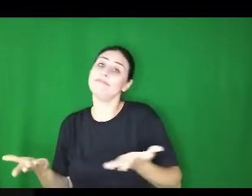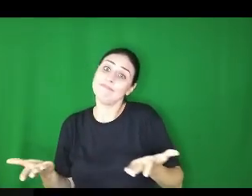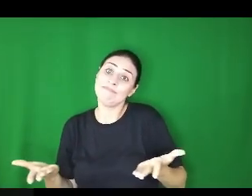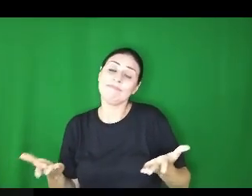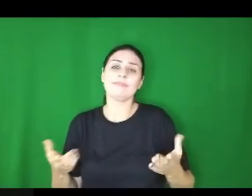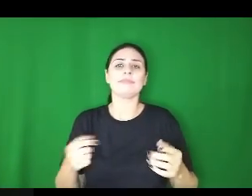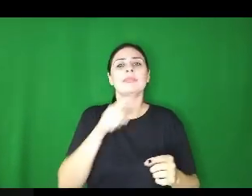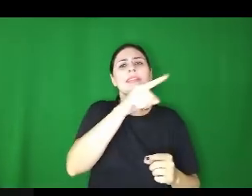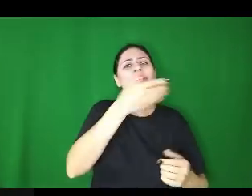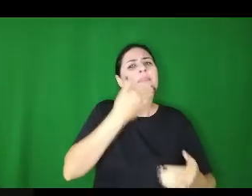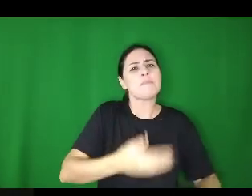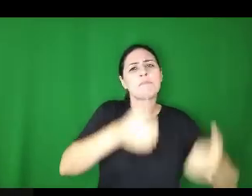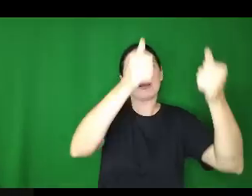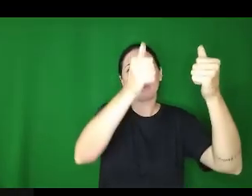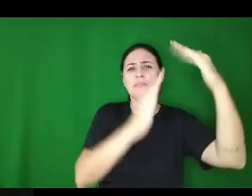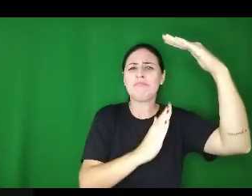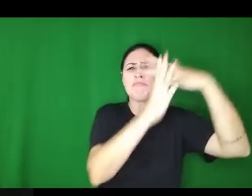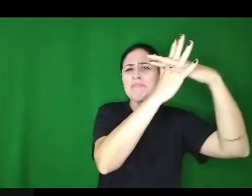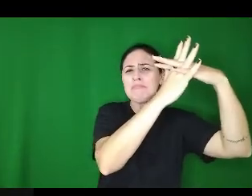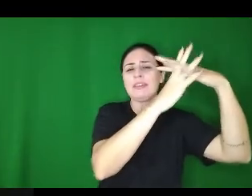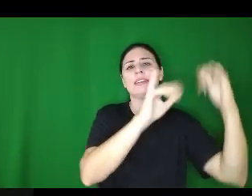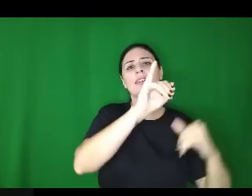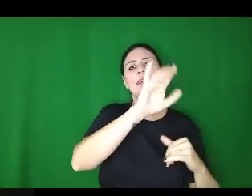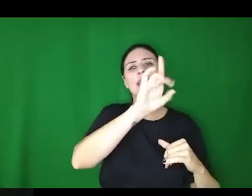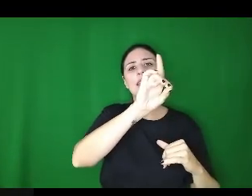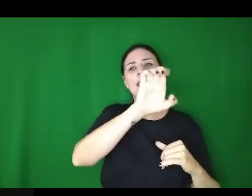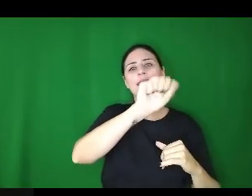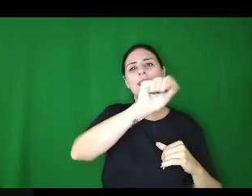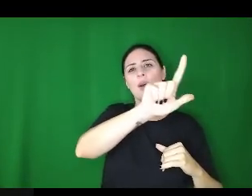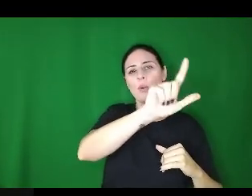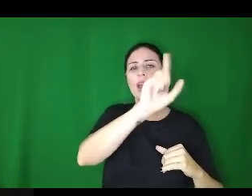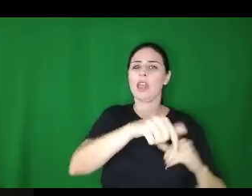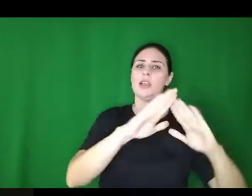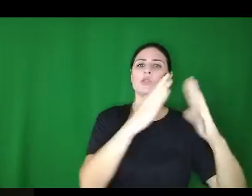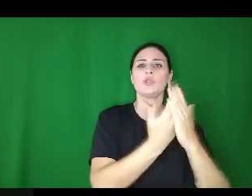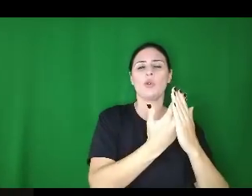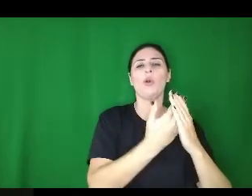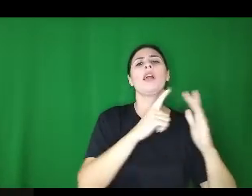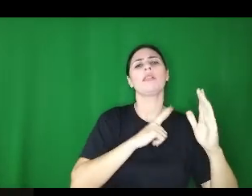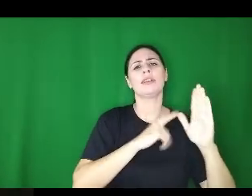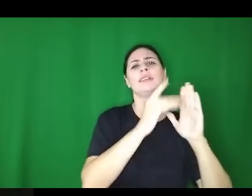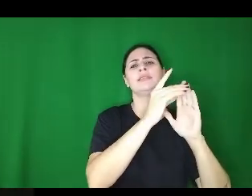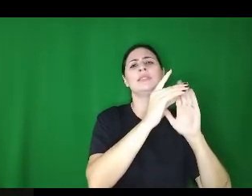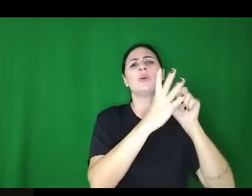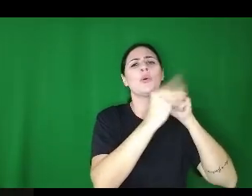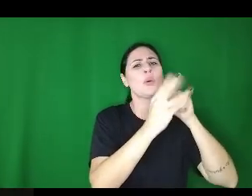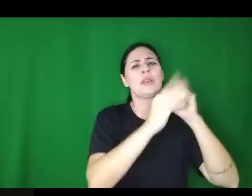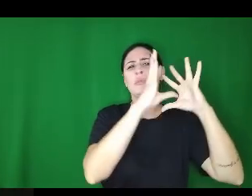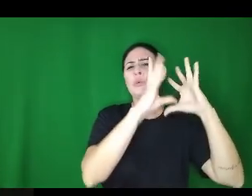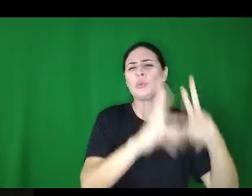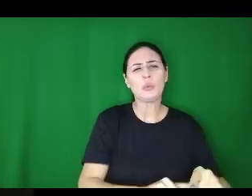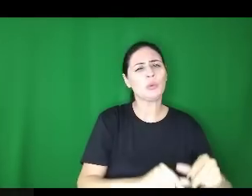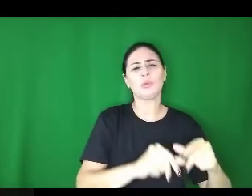piorando, né? Ainda vai ser com menos qualidade ainda, né? Então, o que eu pego para priorizar? Por onde que eu faço? Priorizo com base